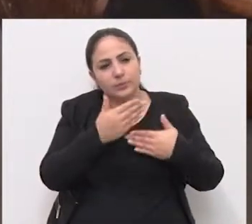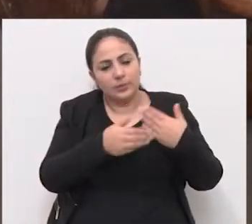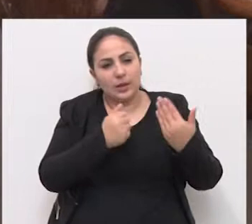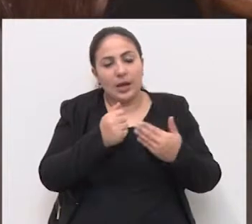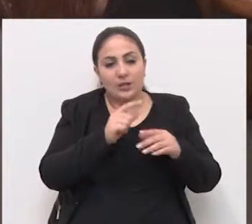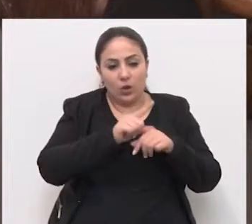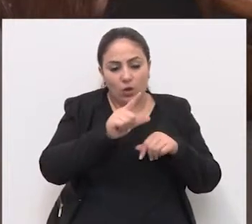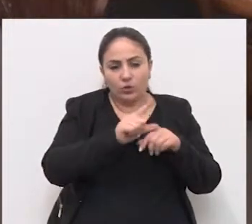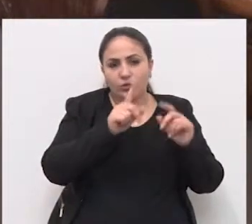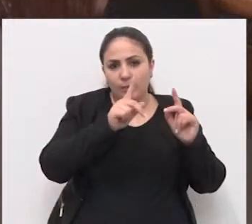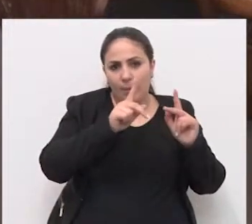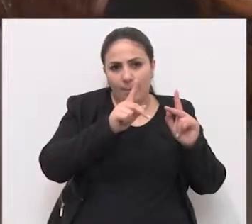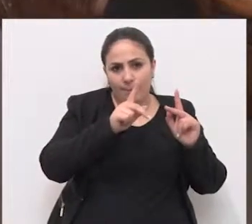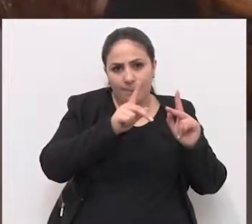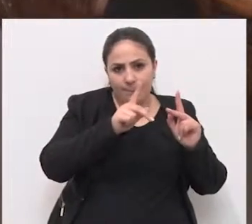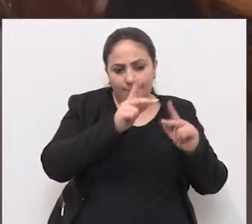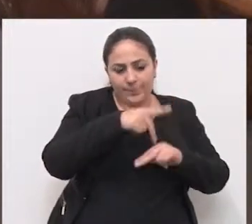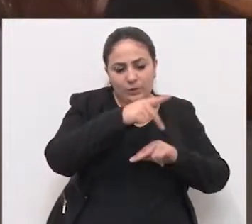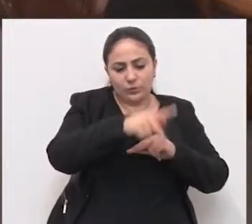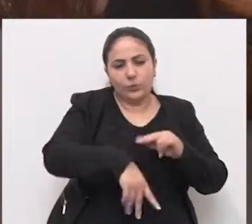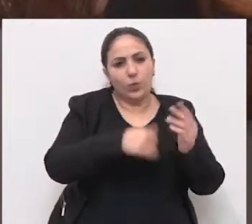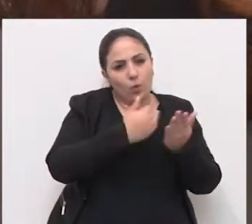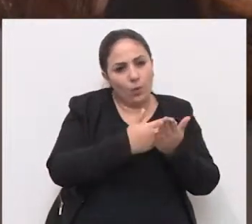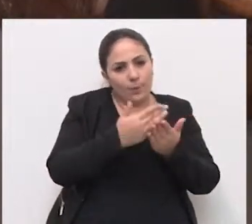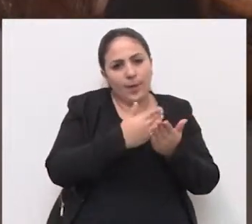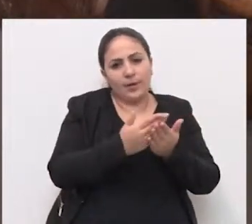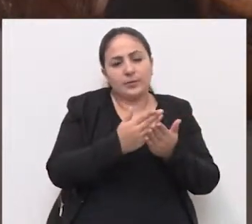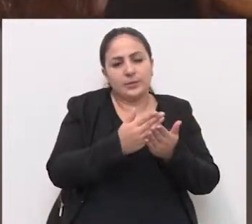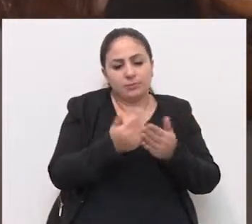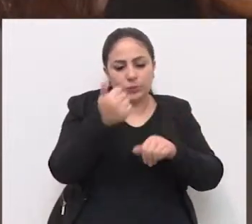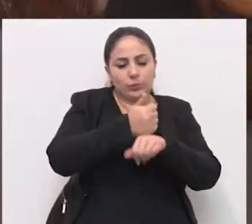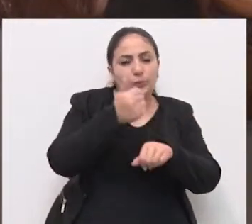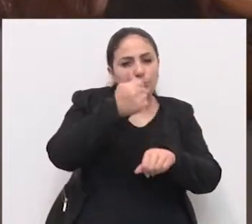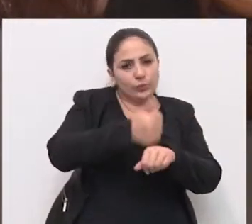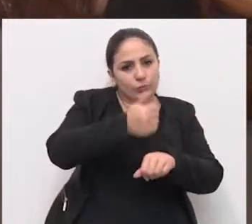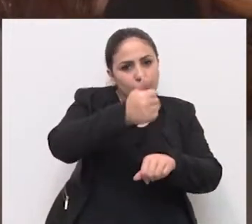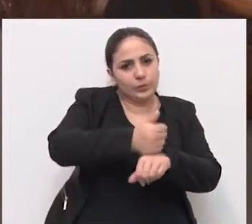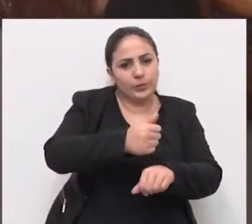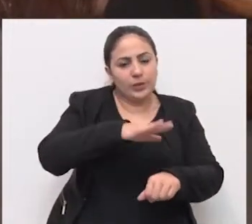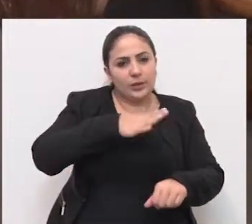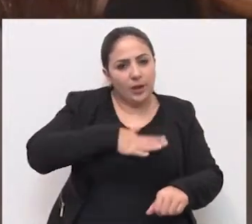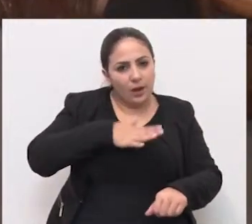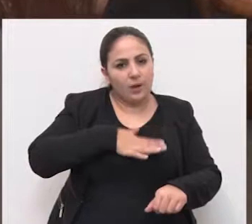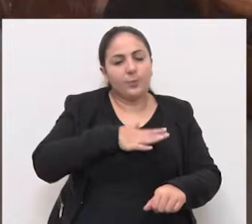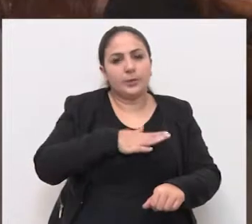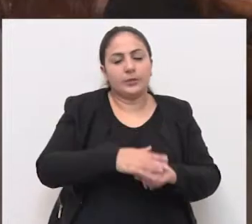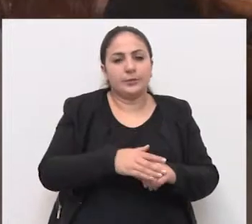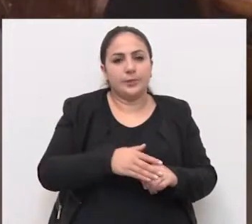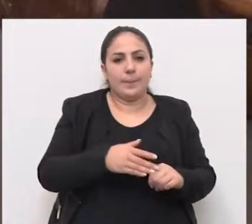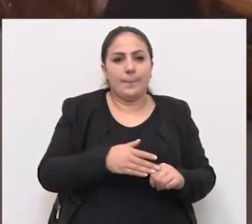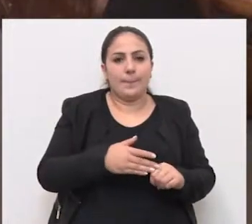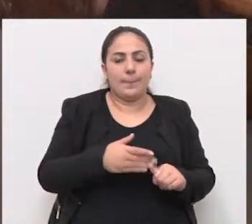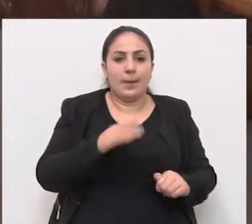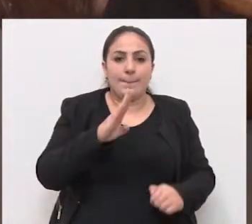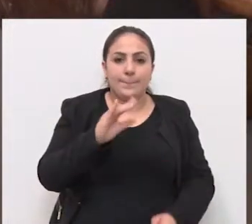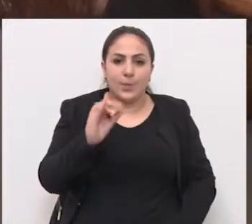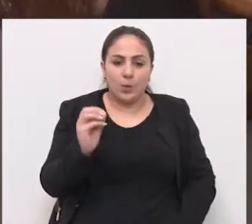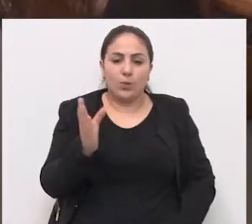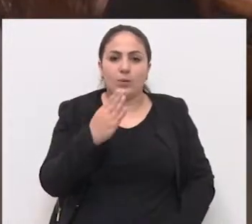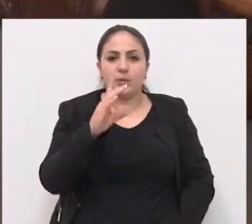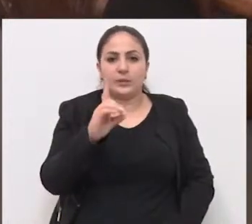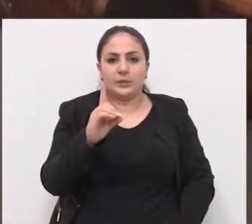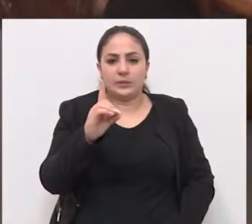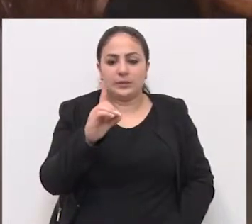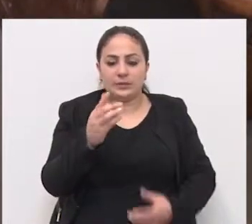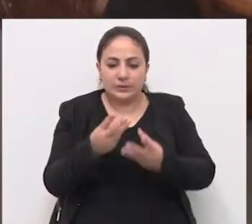gradualmente que o comércio de Passo Fundo, todos os segmentos do comércio, começassem a substituir essas sacolas para biodegradáveis